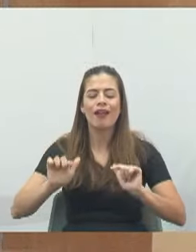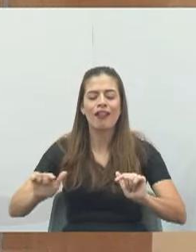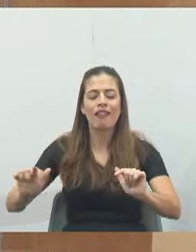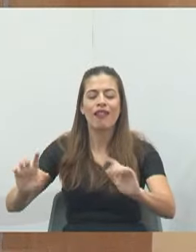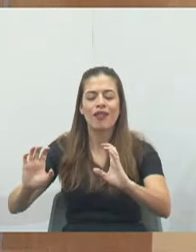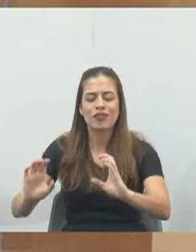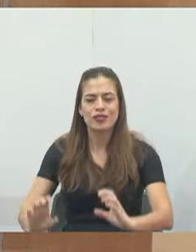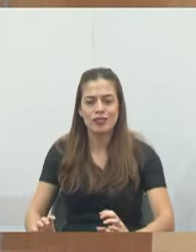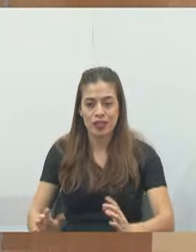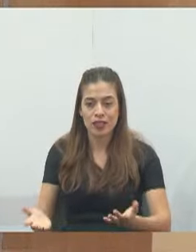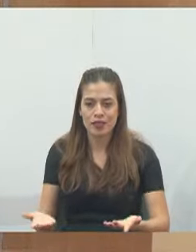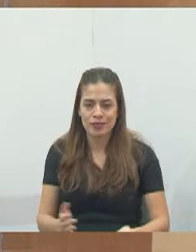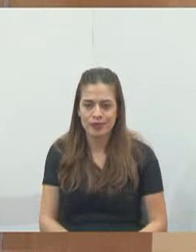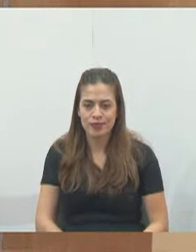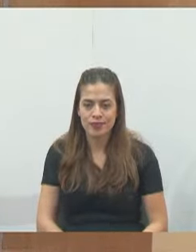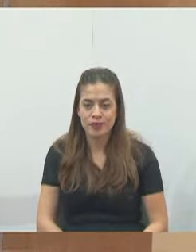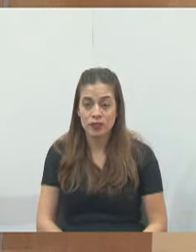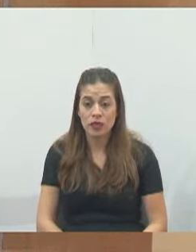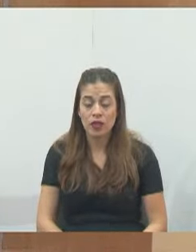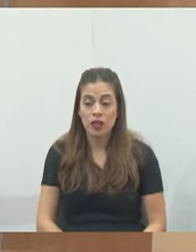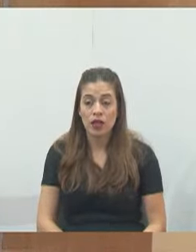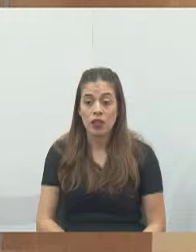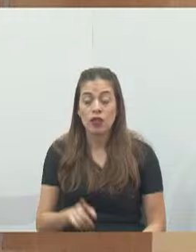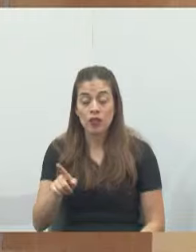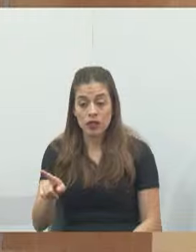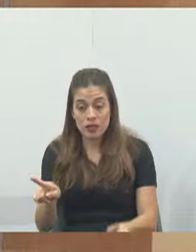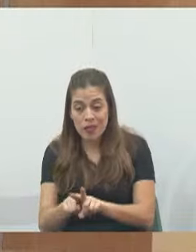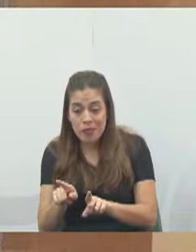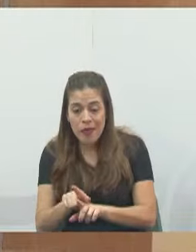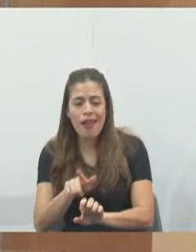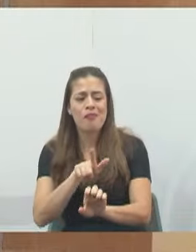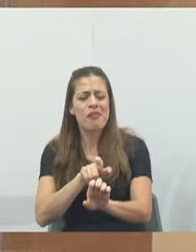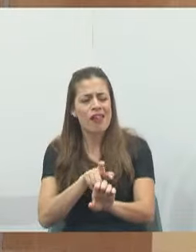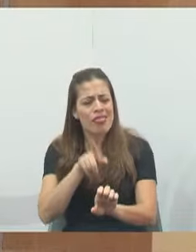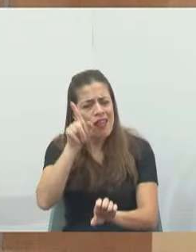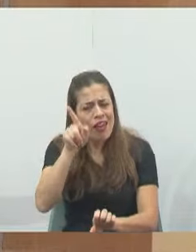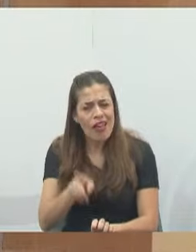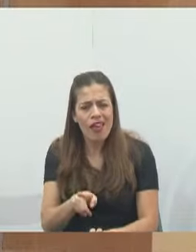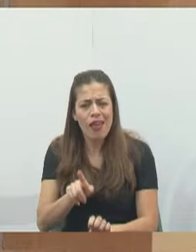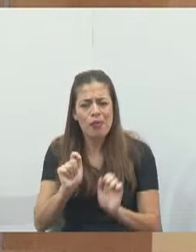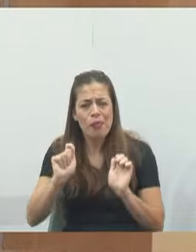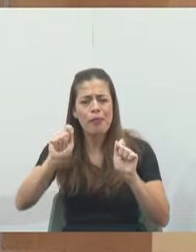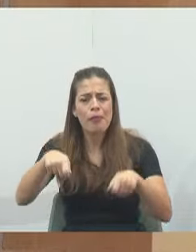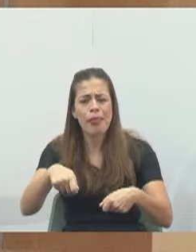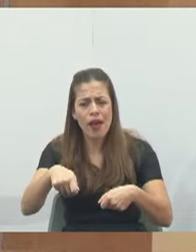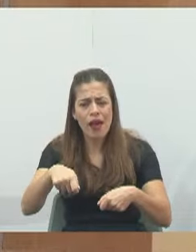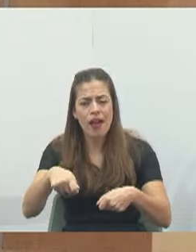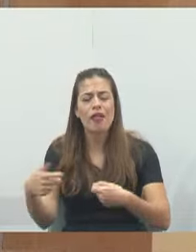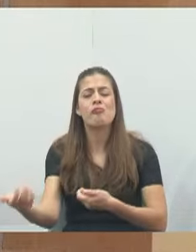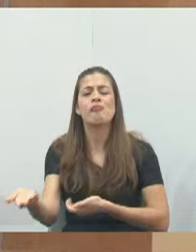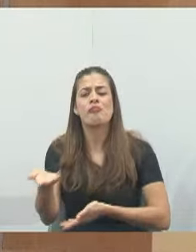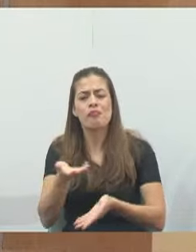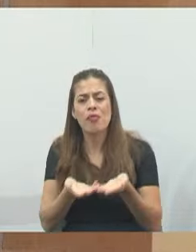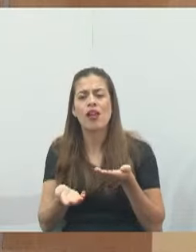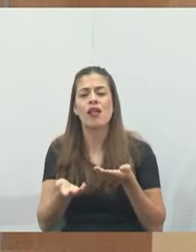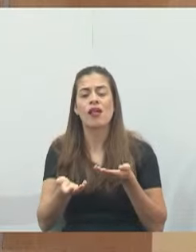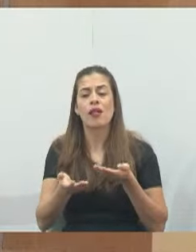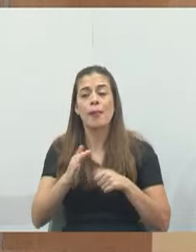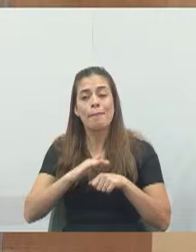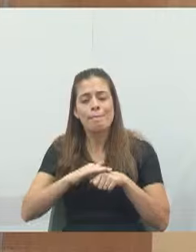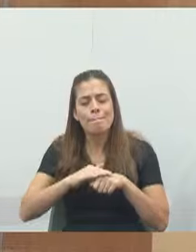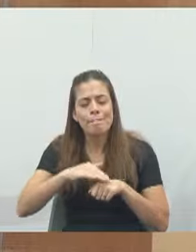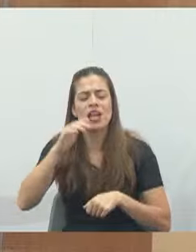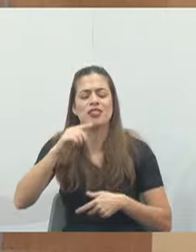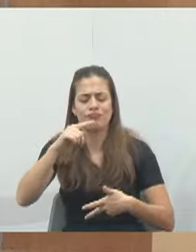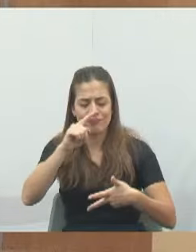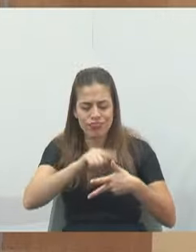Tá? Fora isso, você, como empreendedor que você é, pela sua capacidade e competência, mais um motivo